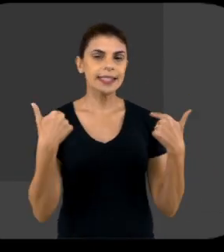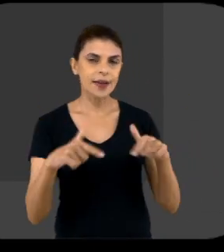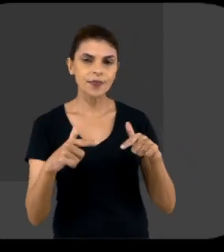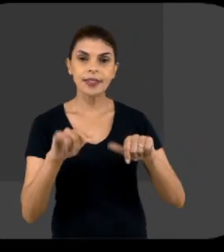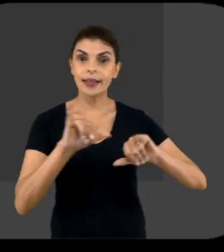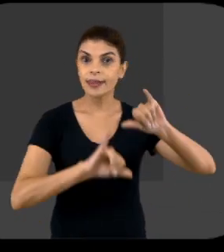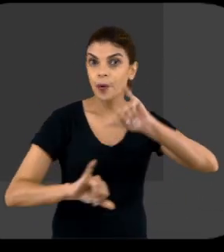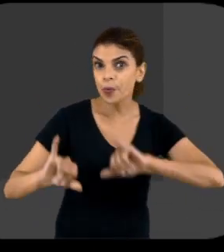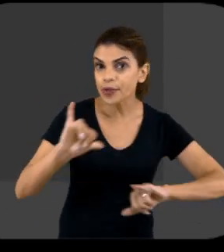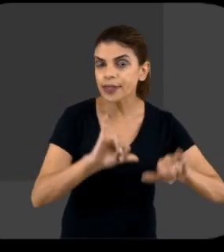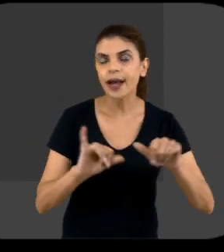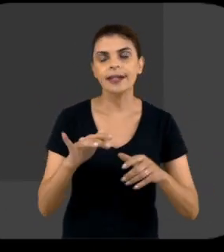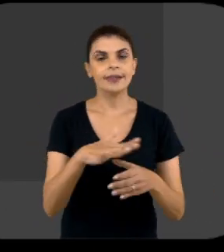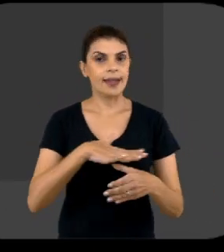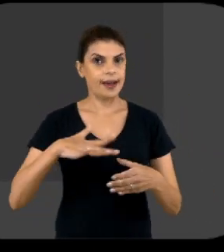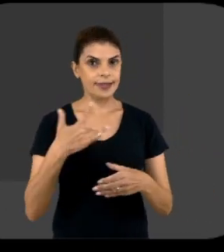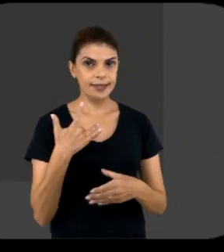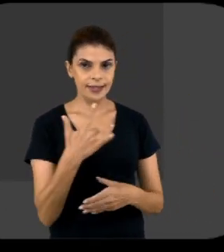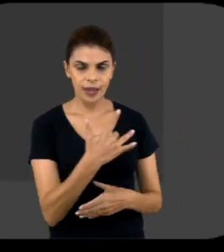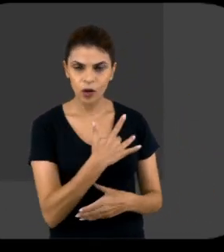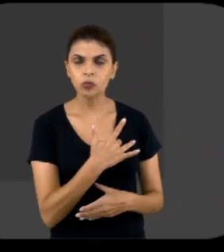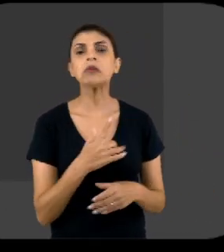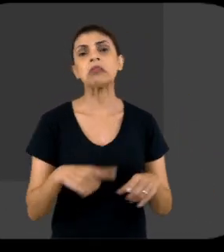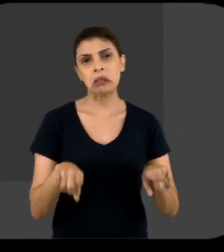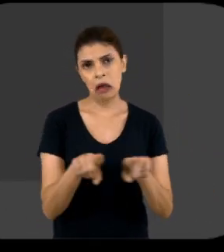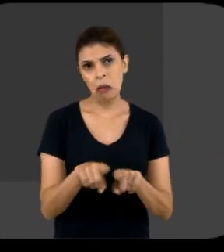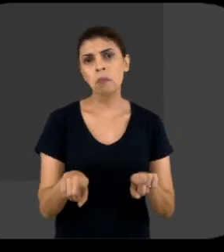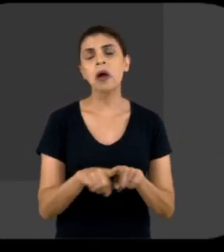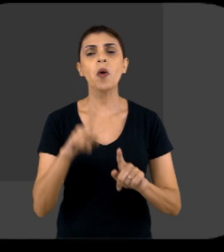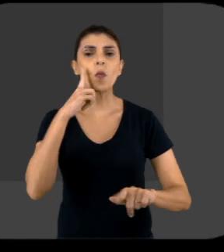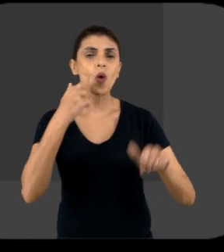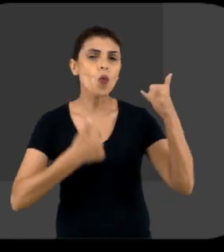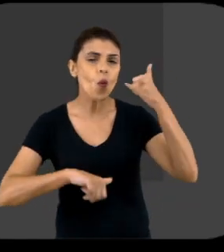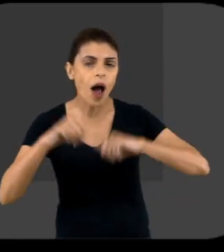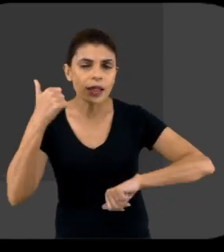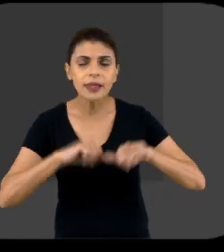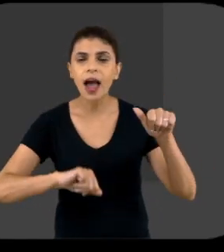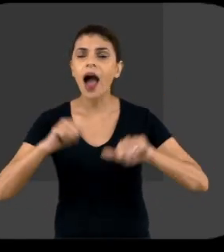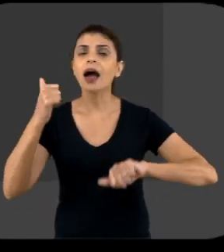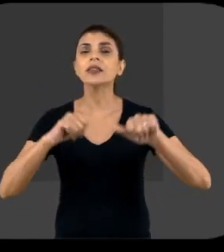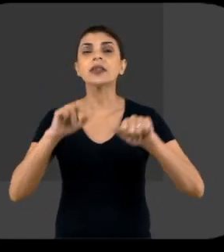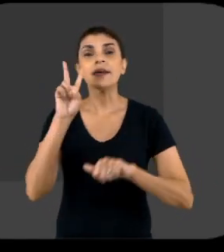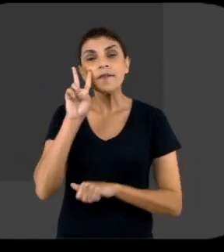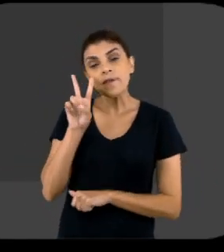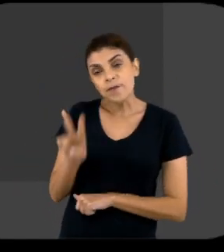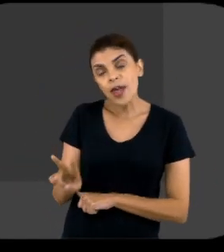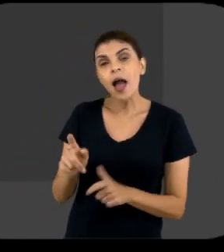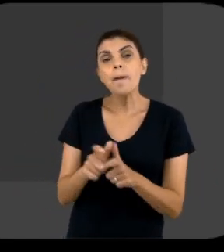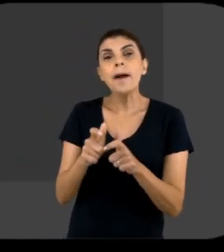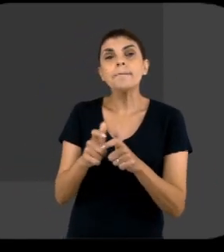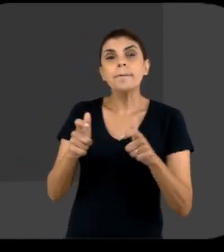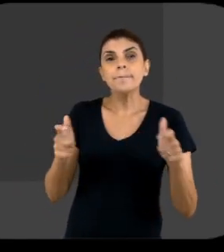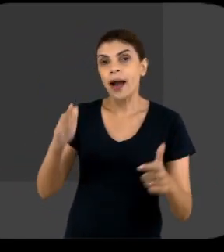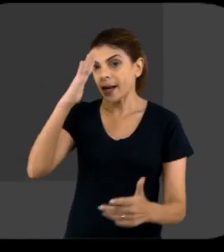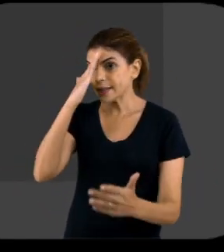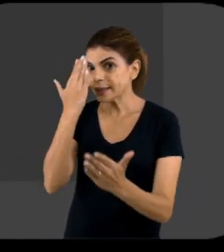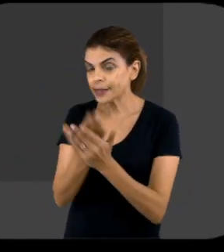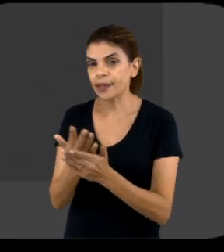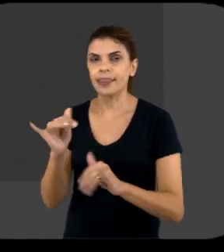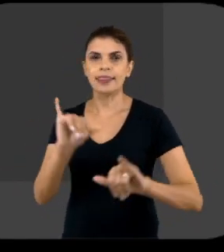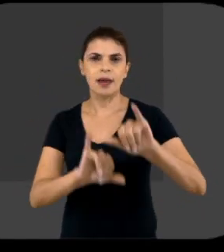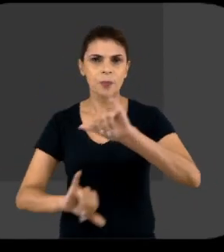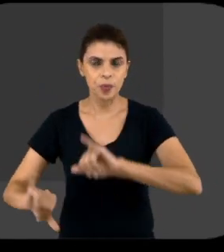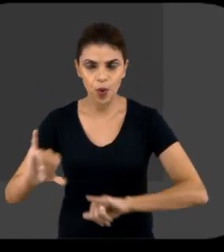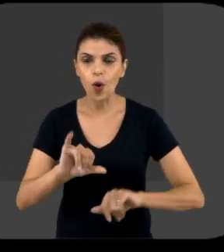na prestação de serviços laboratoriais de saúde. A qualidade ela visa aumentar a credibilidade